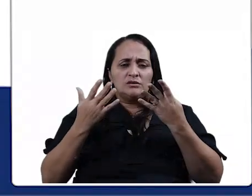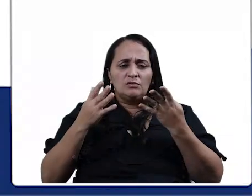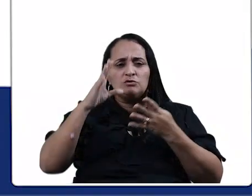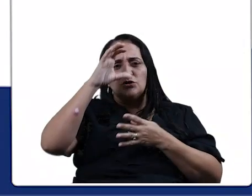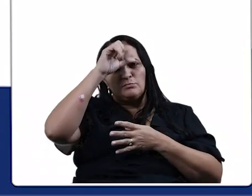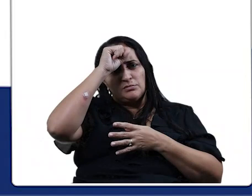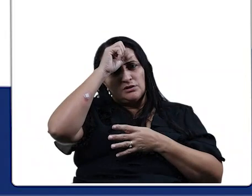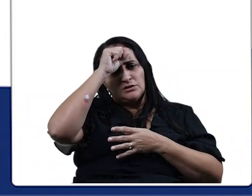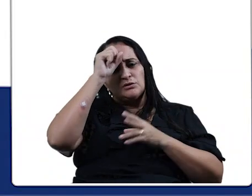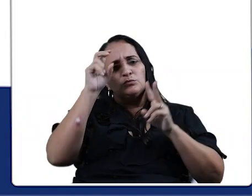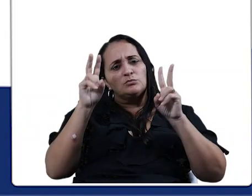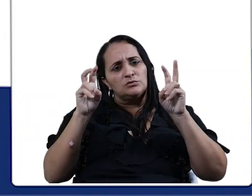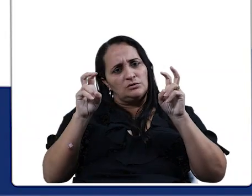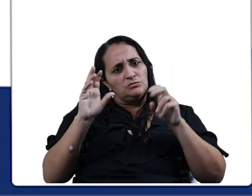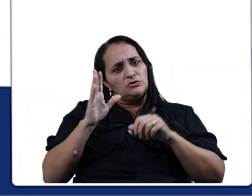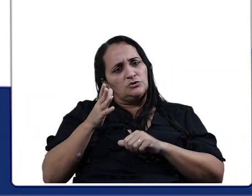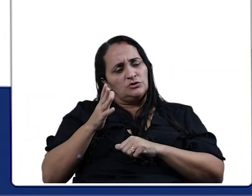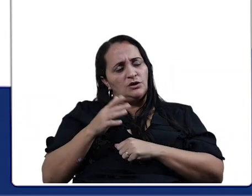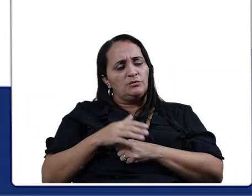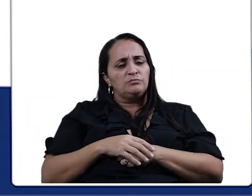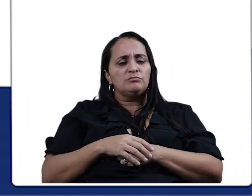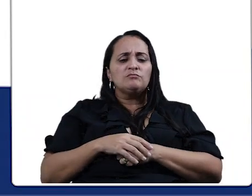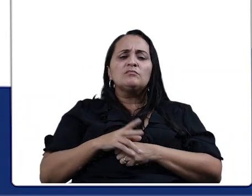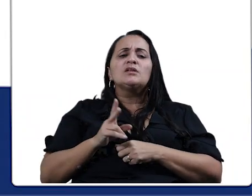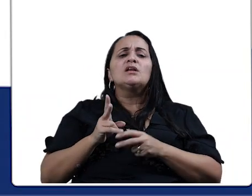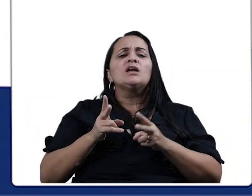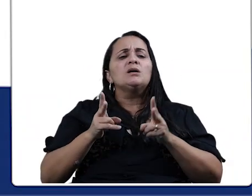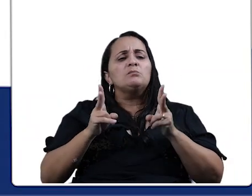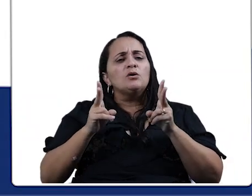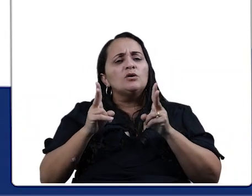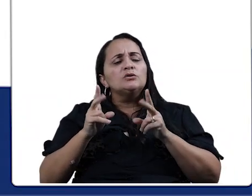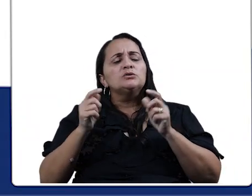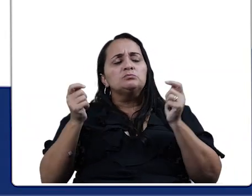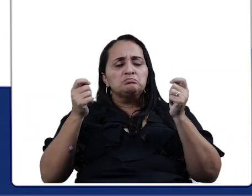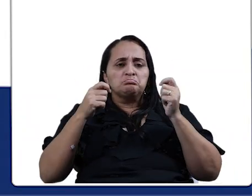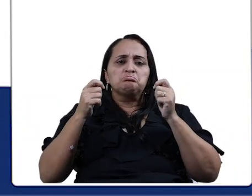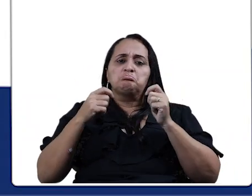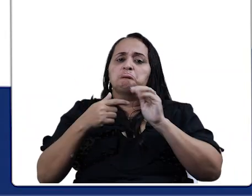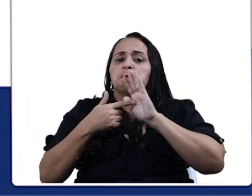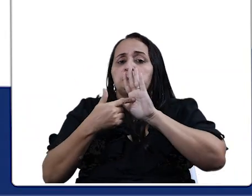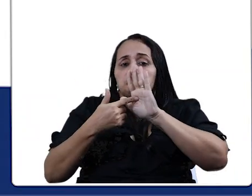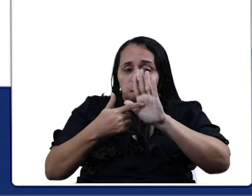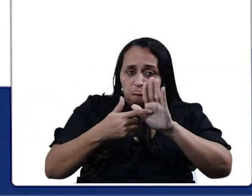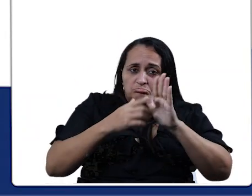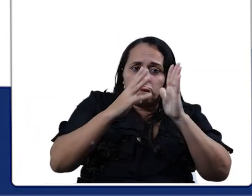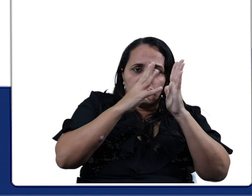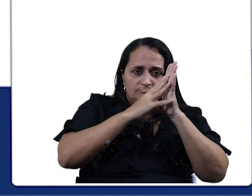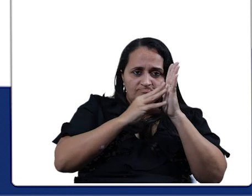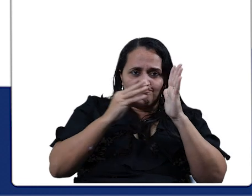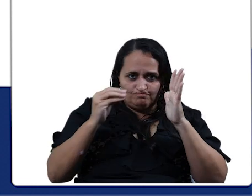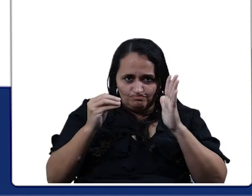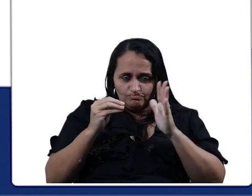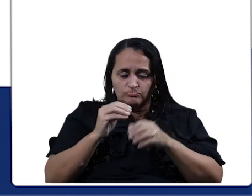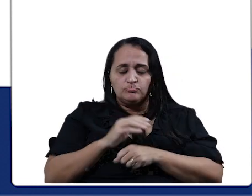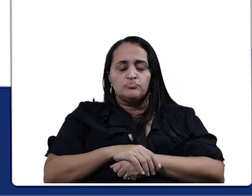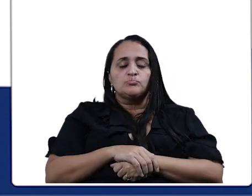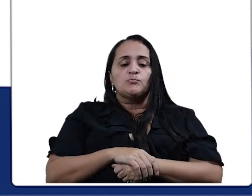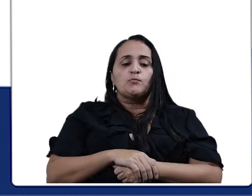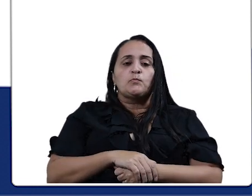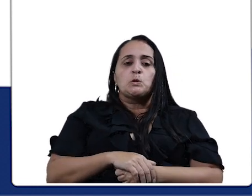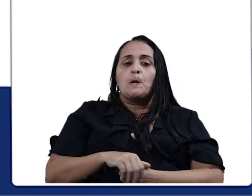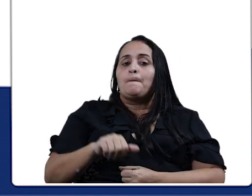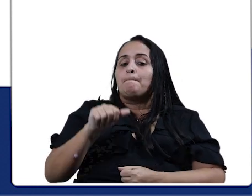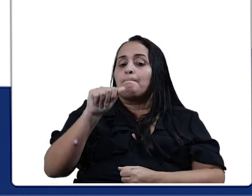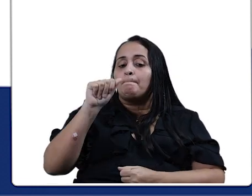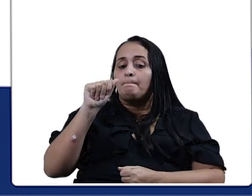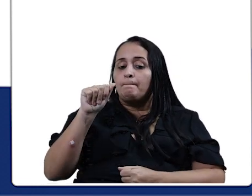isso? Continuando. Ele pode ser apresentado em vários modelos. Um deles é formado por